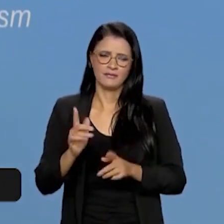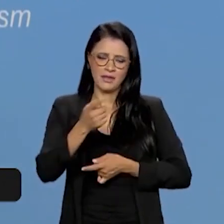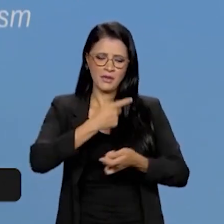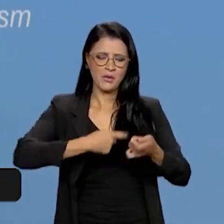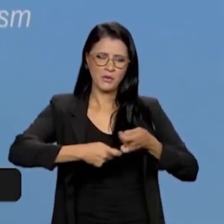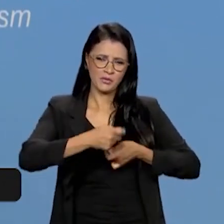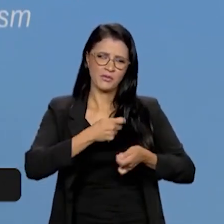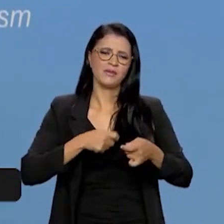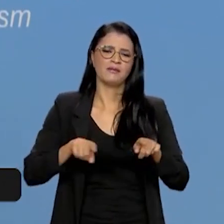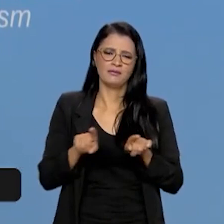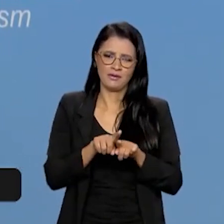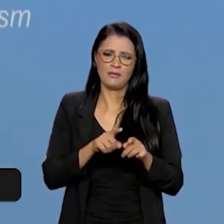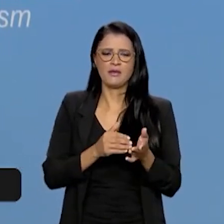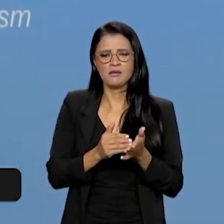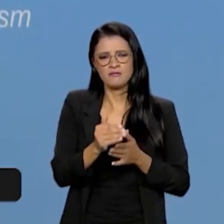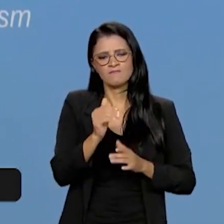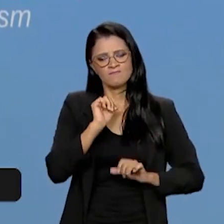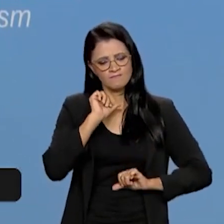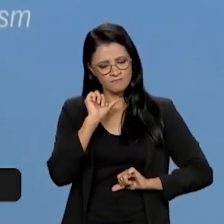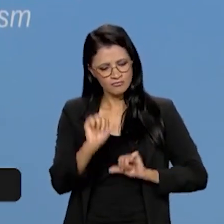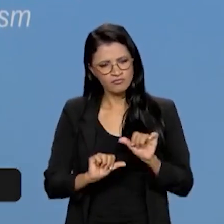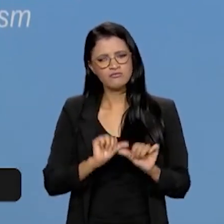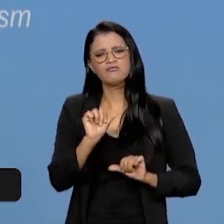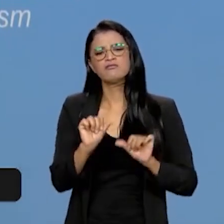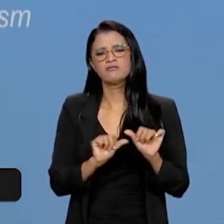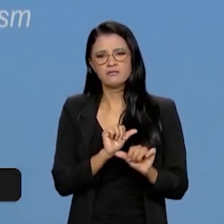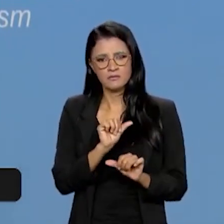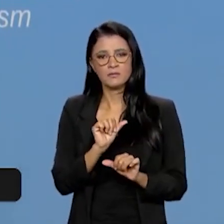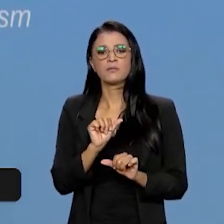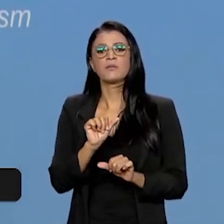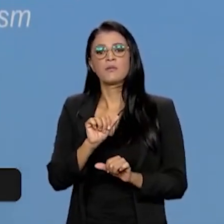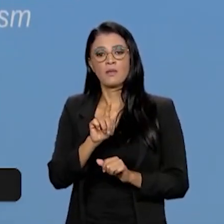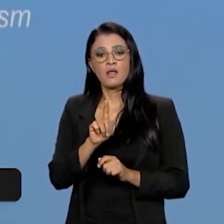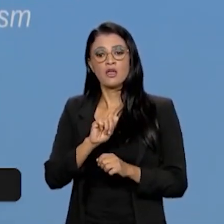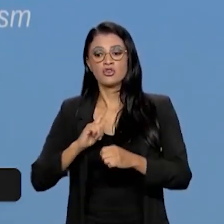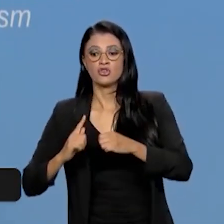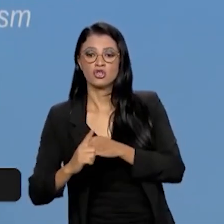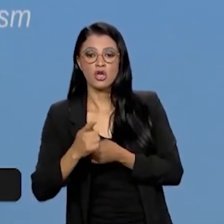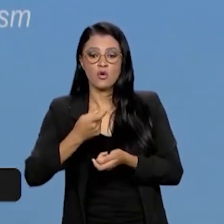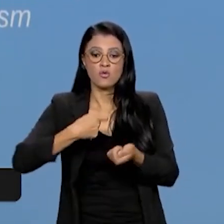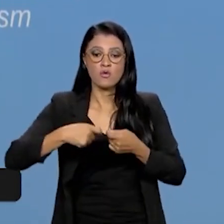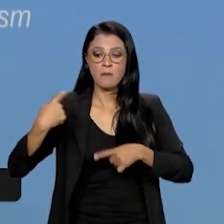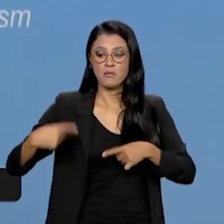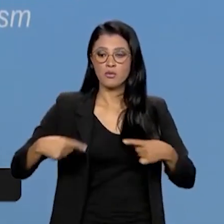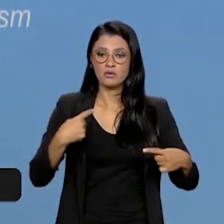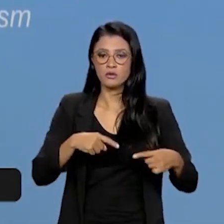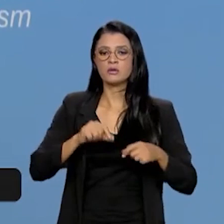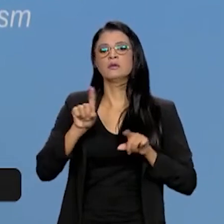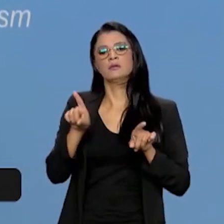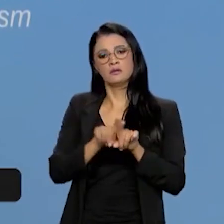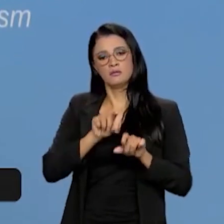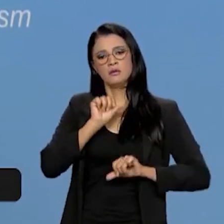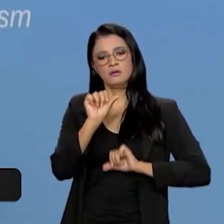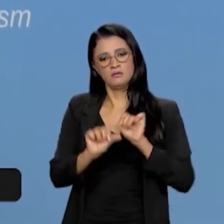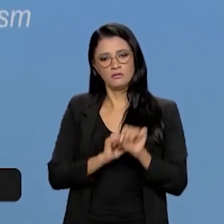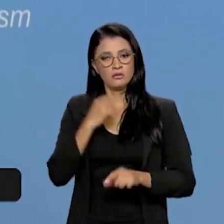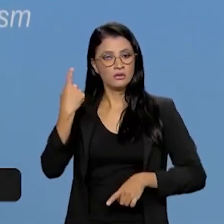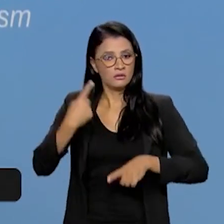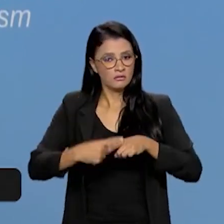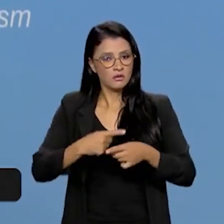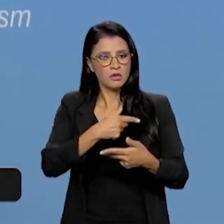também começa a mudar. A geopolítica começa a mudar, porque as coisas vão